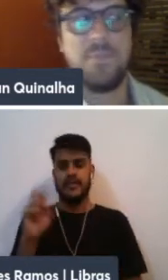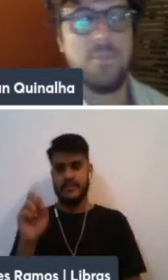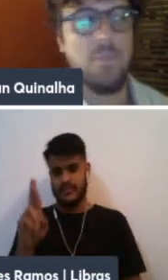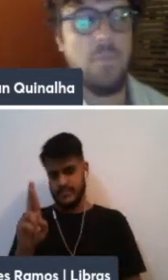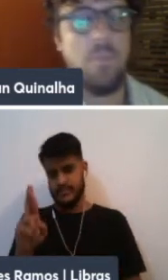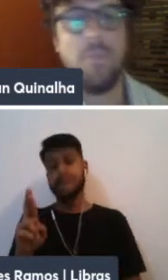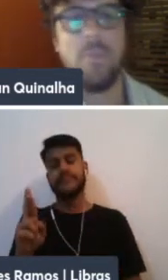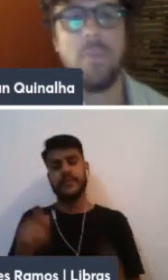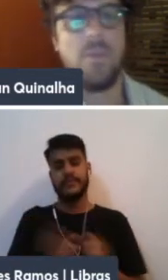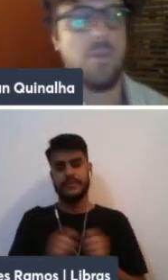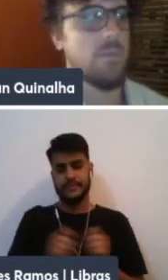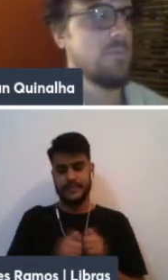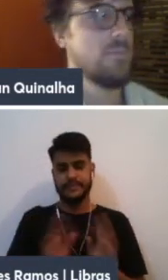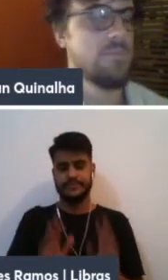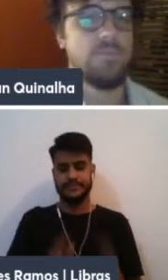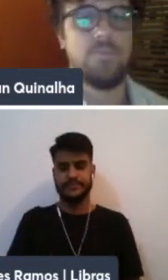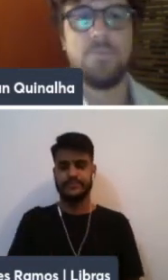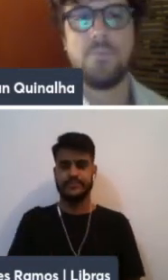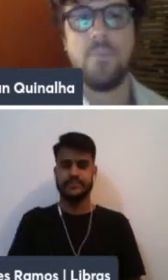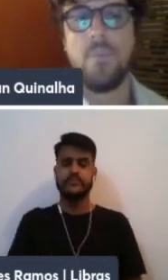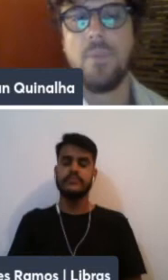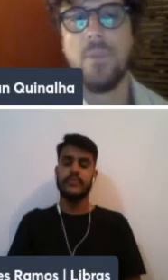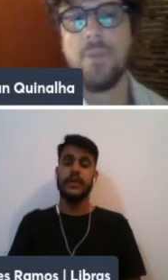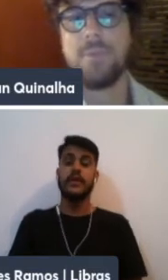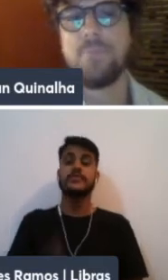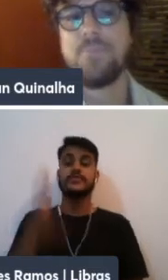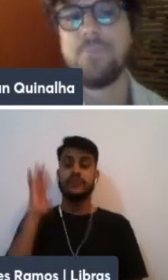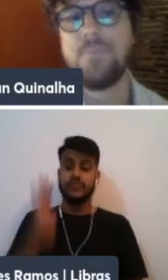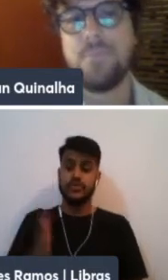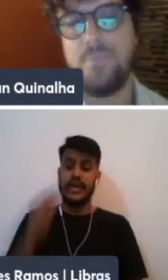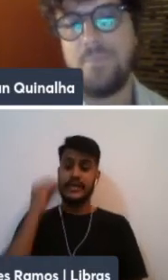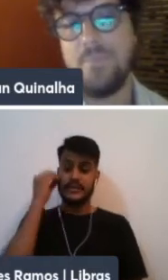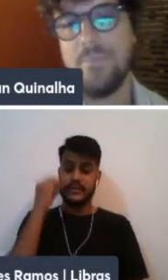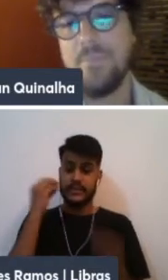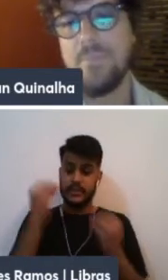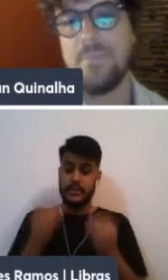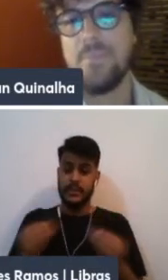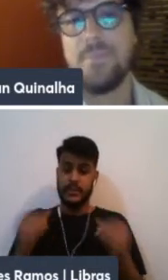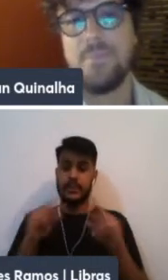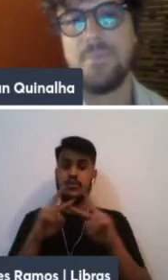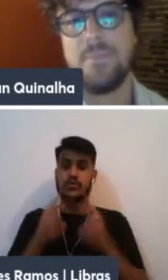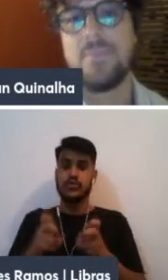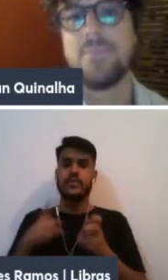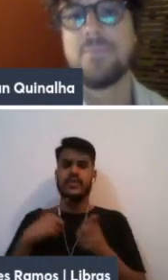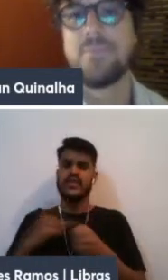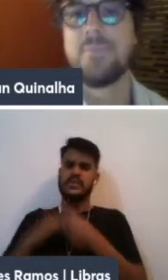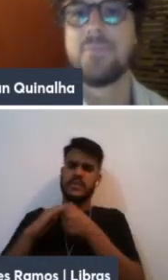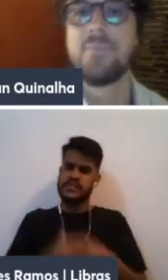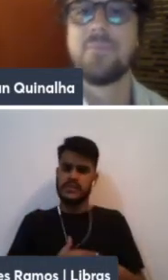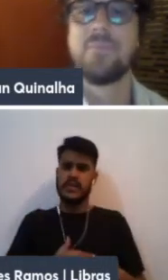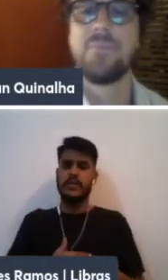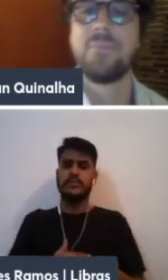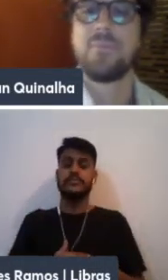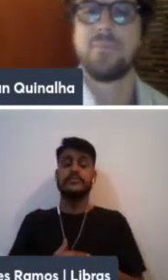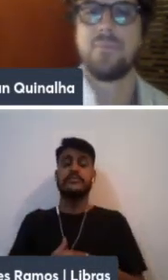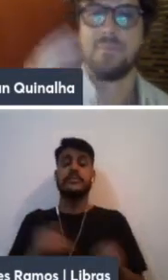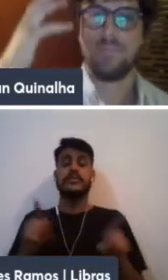Então, já experimentando essa questão da repressão em meio